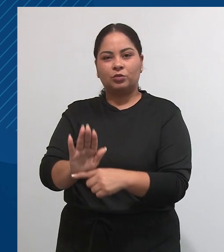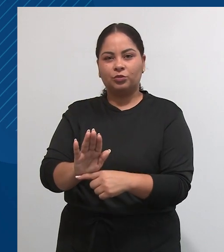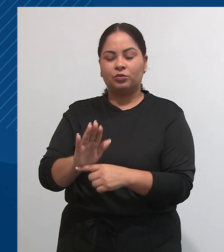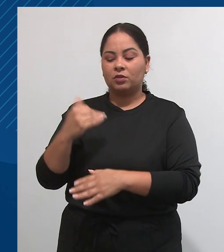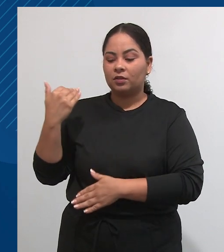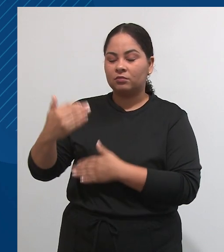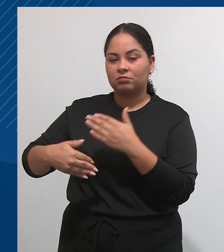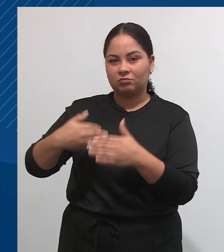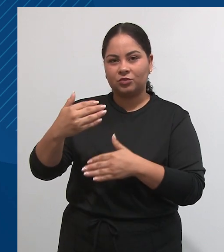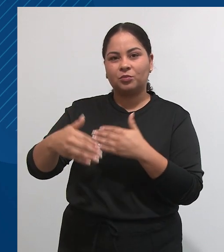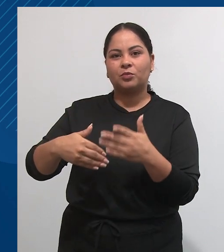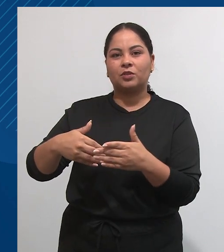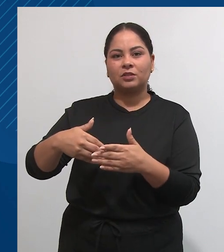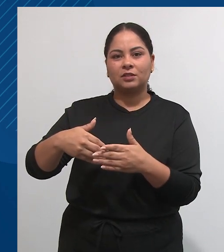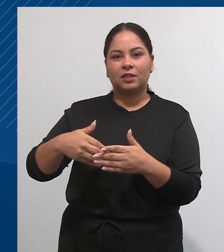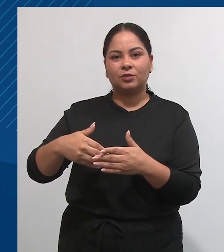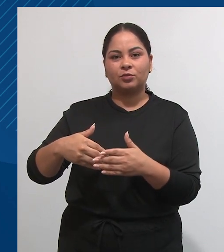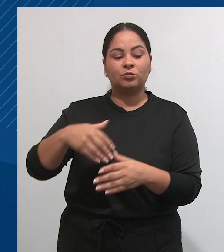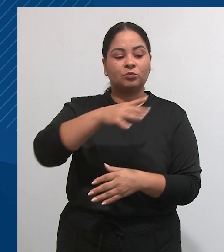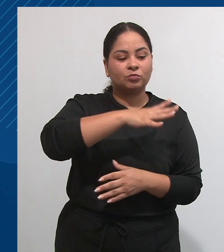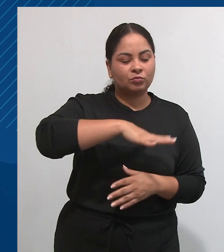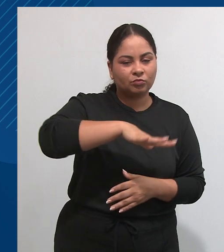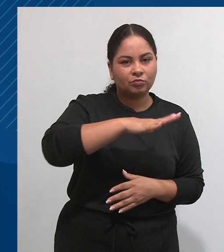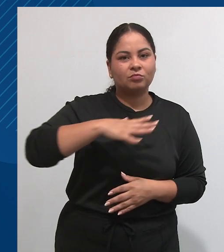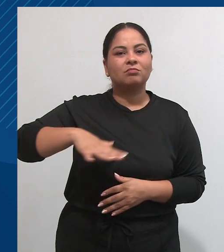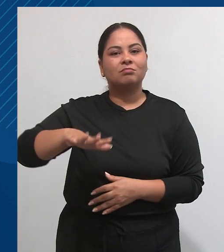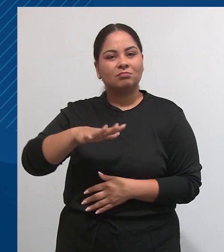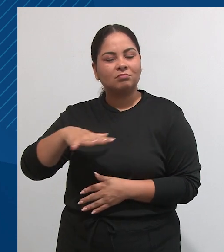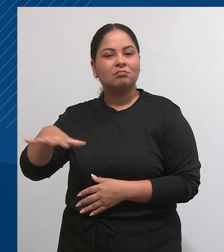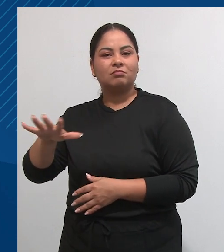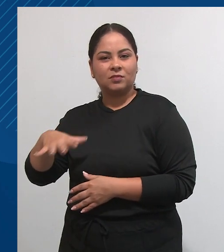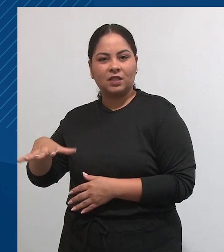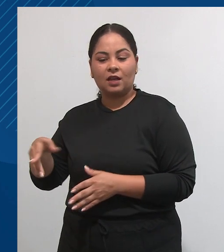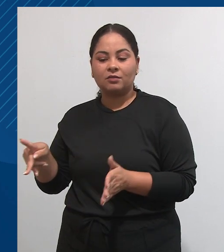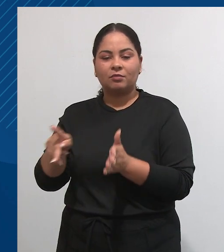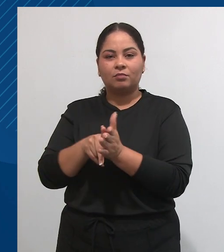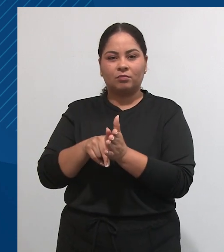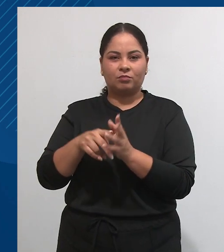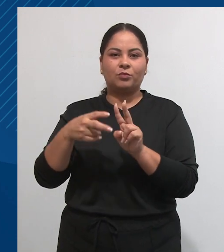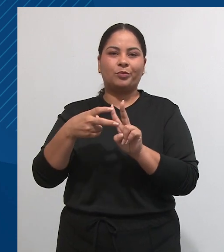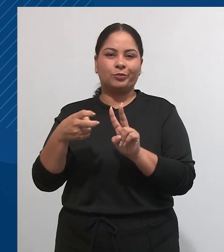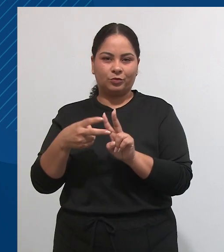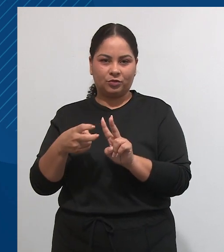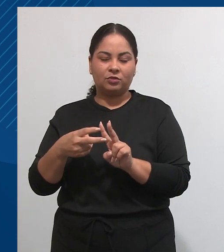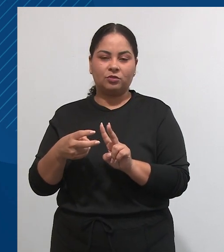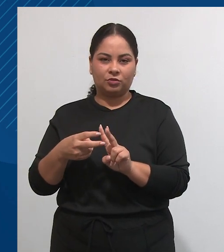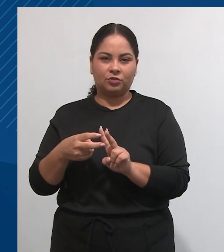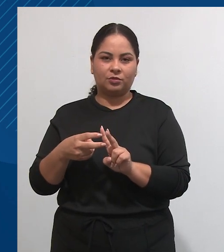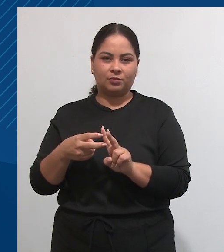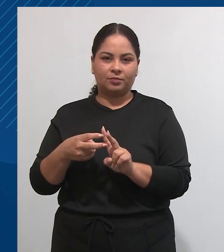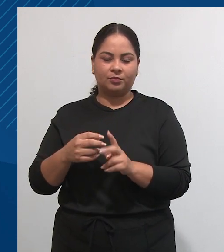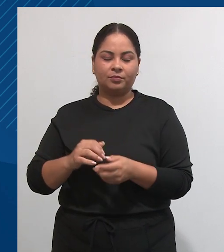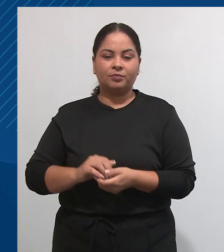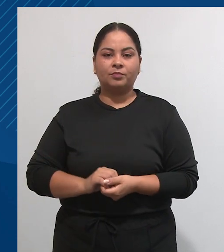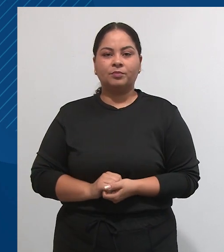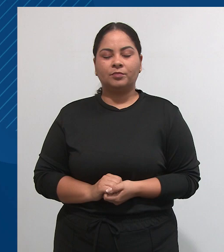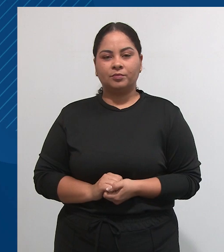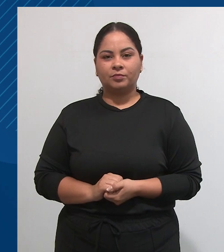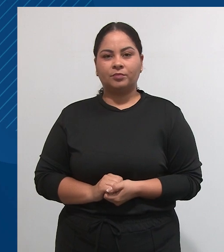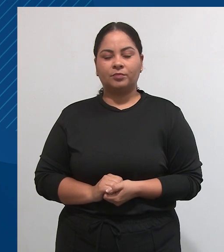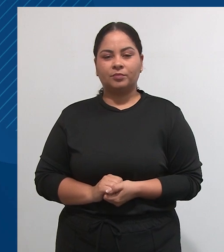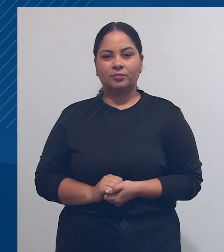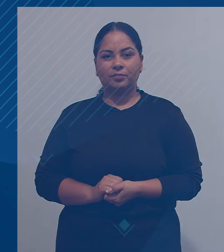contribuir com esse processo de demarcação de um pequeno espaço territorial, onde hoje é considerado como